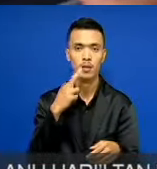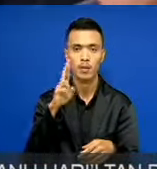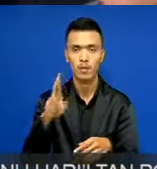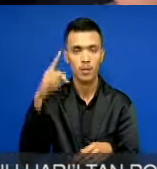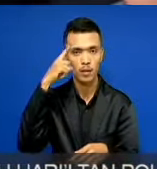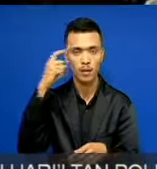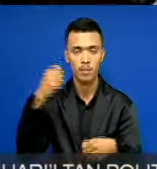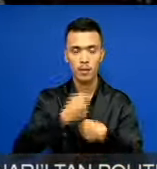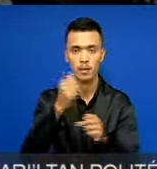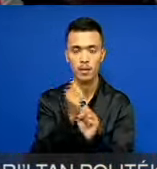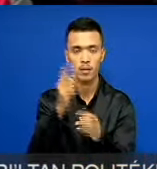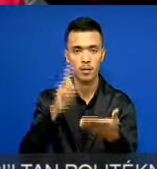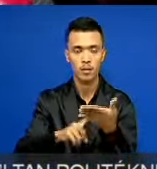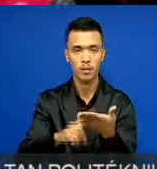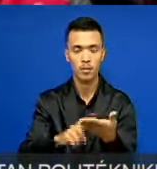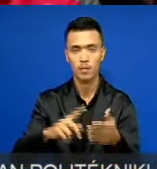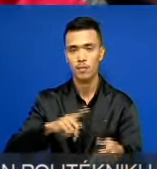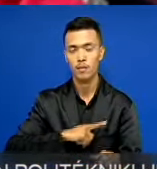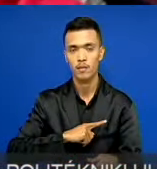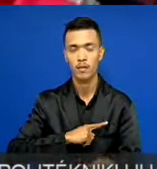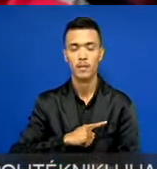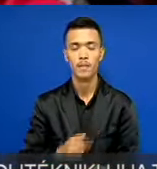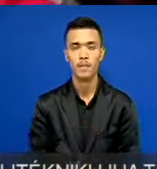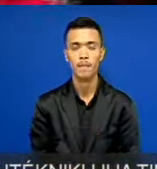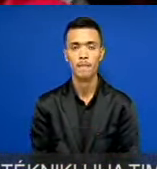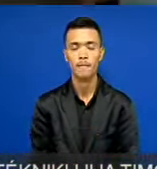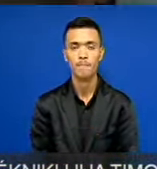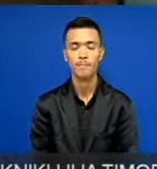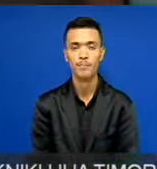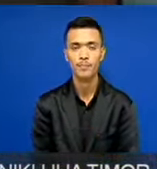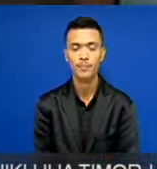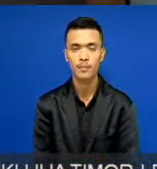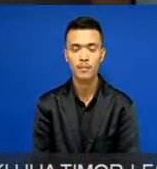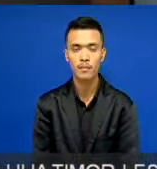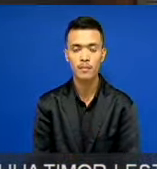halo discussão interna. O seu Aoikusi Orlando Oki Artetele.